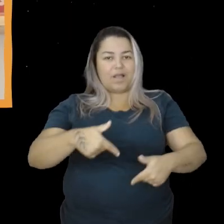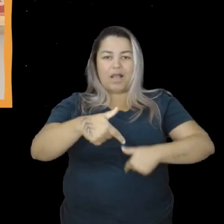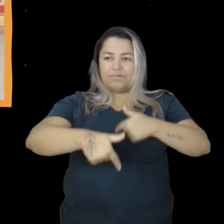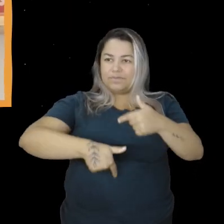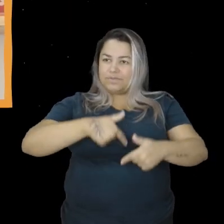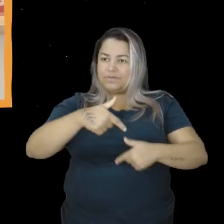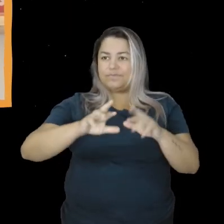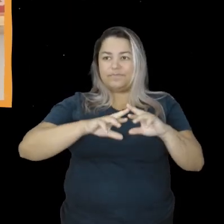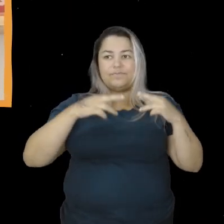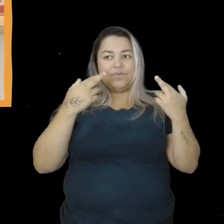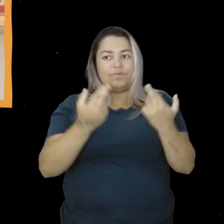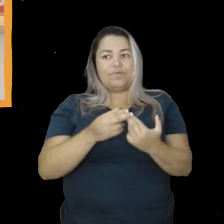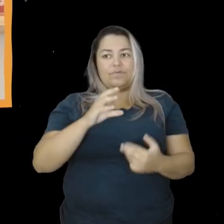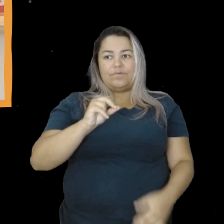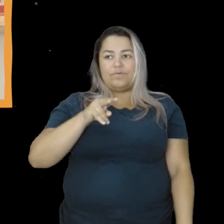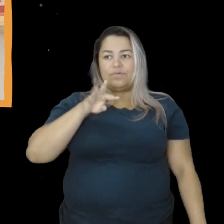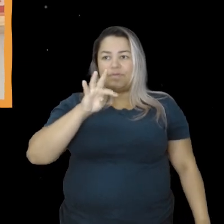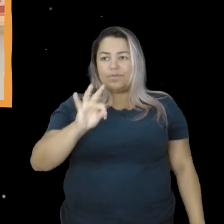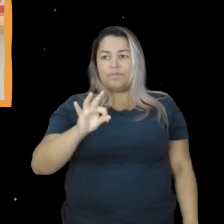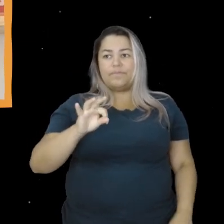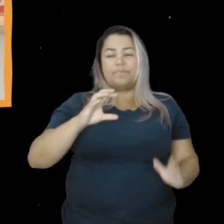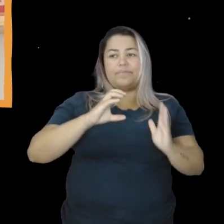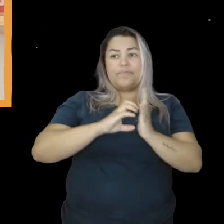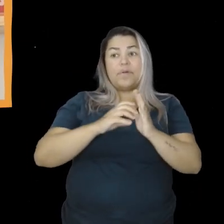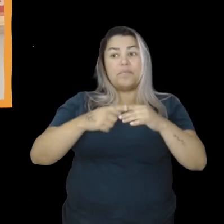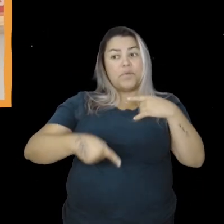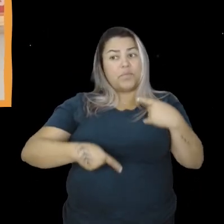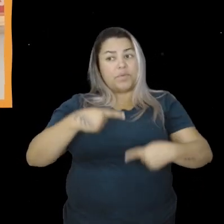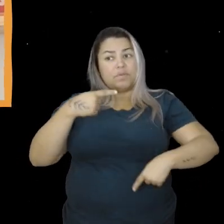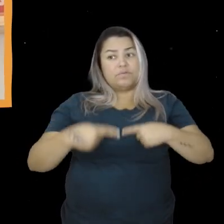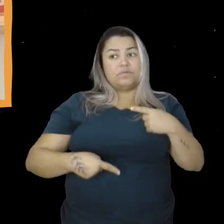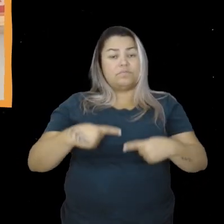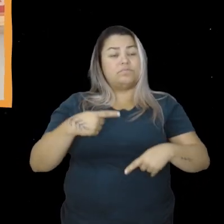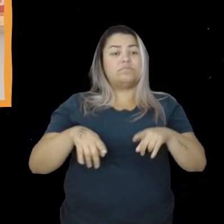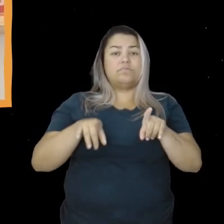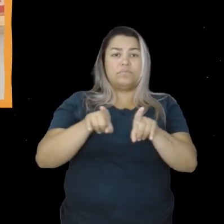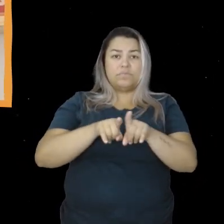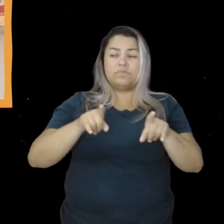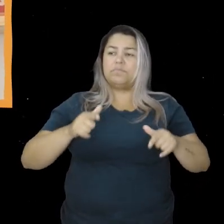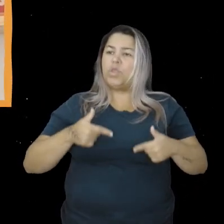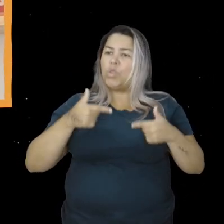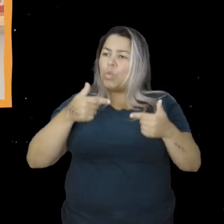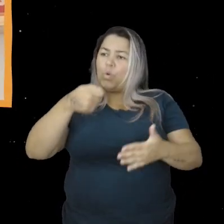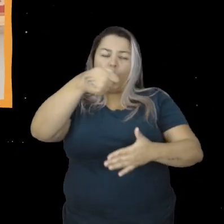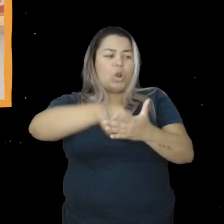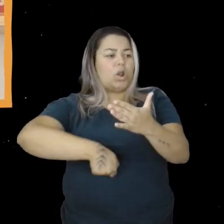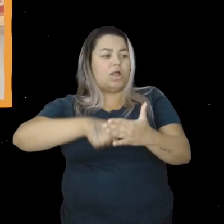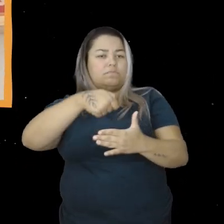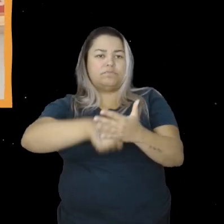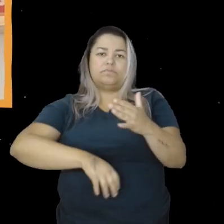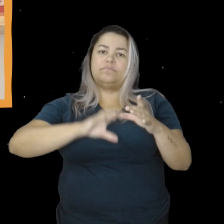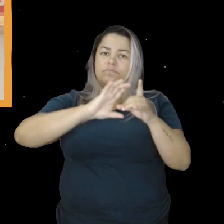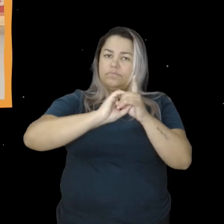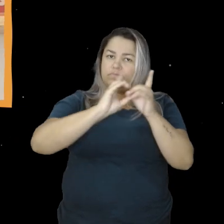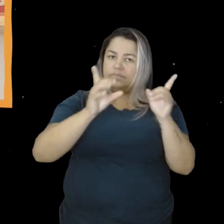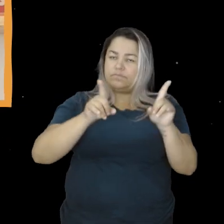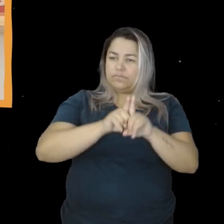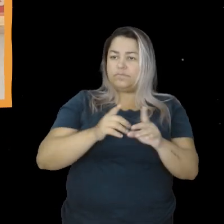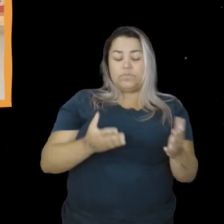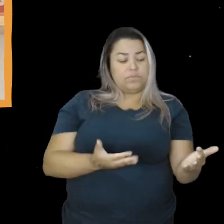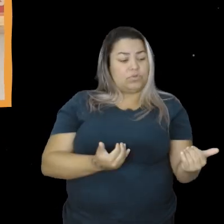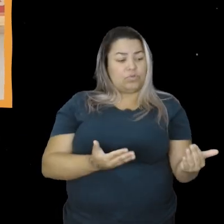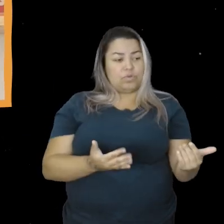em reunião da CUT, em campanha política, e vim para a política lutar pela democracia do nosso país também bem